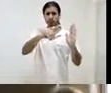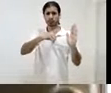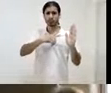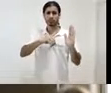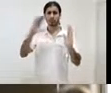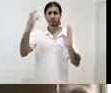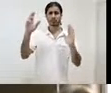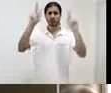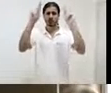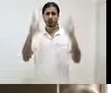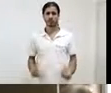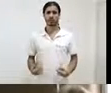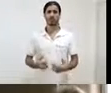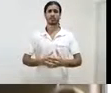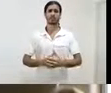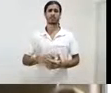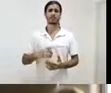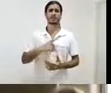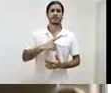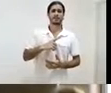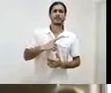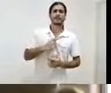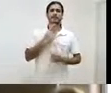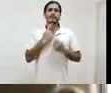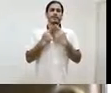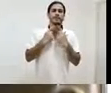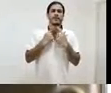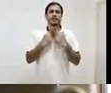é? Onde aquilo que era mesurável, quantificável,